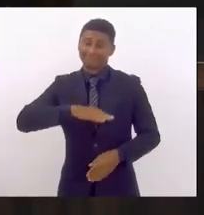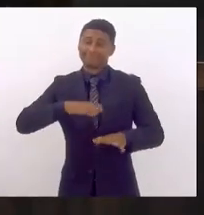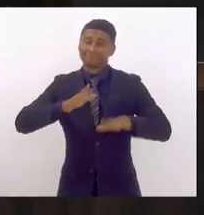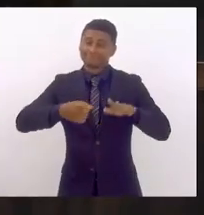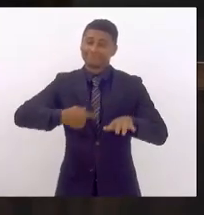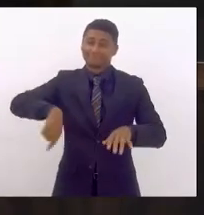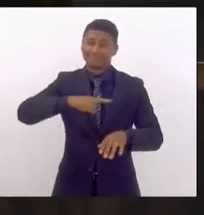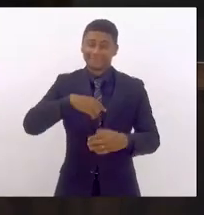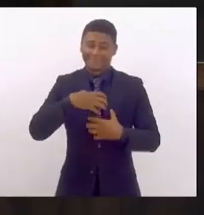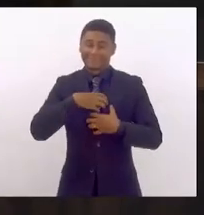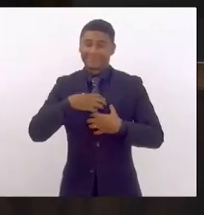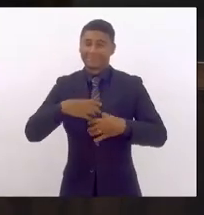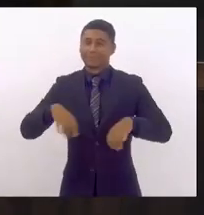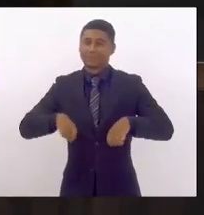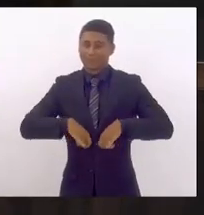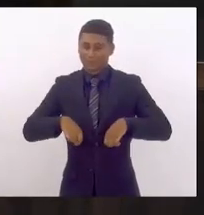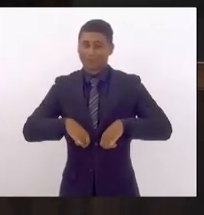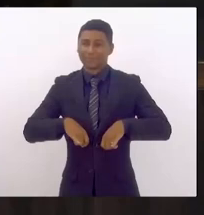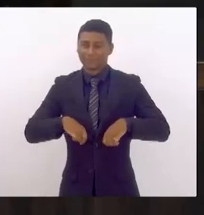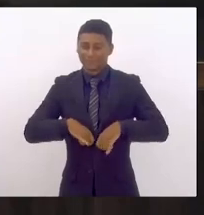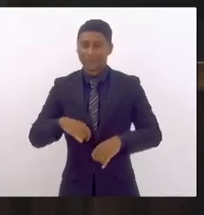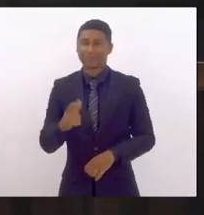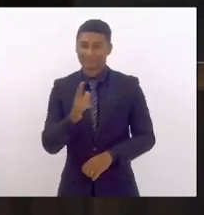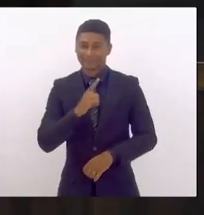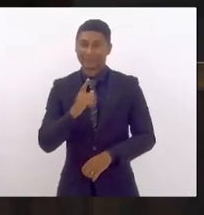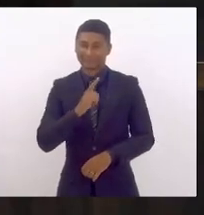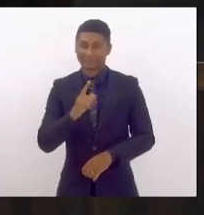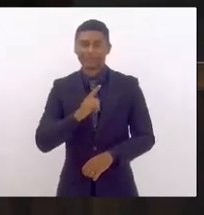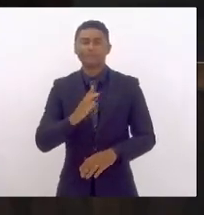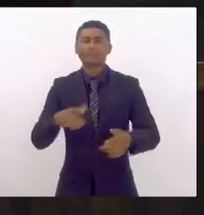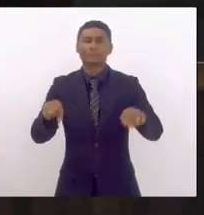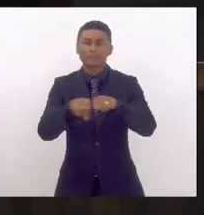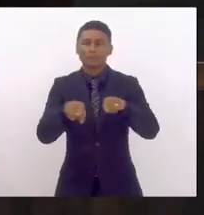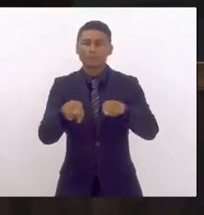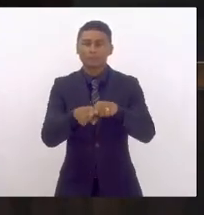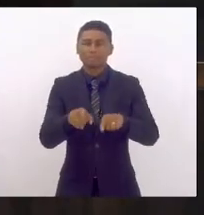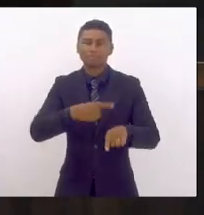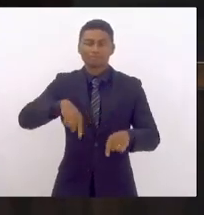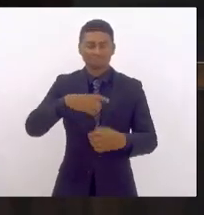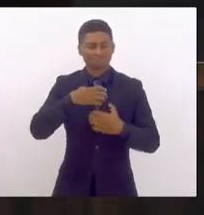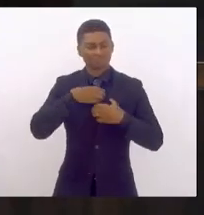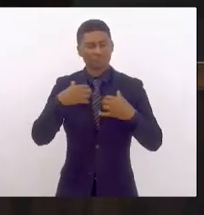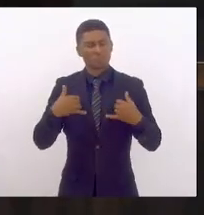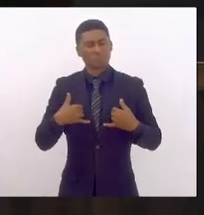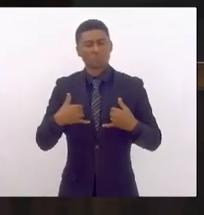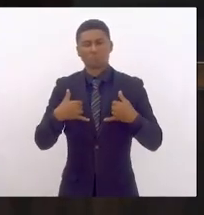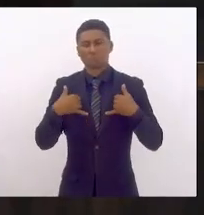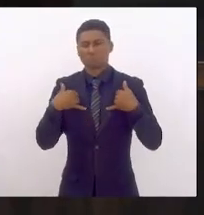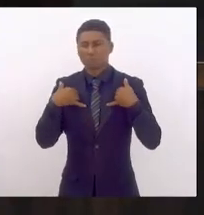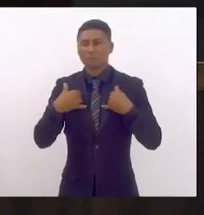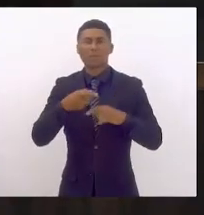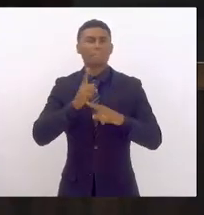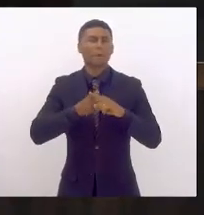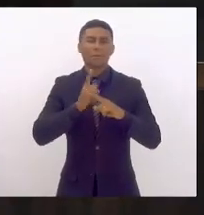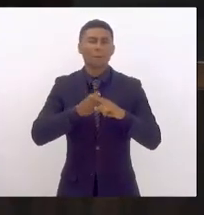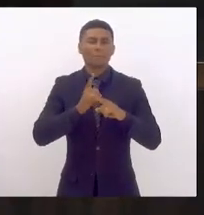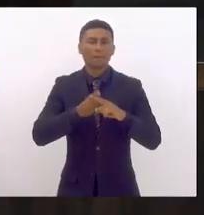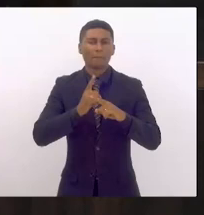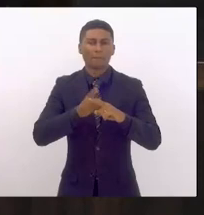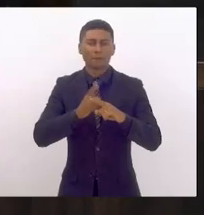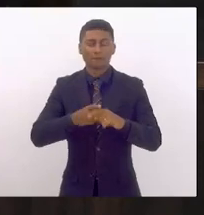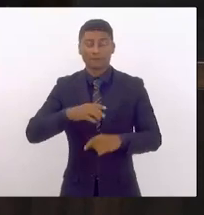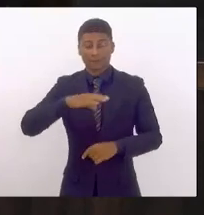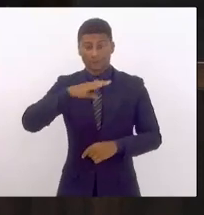coração sofrer né mas que também faz com que a gente tenha muito orgulho deputada Renata porque entre outras coisas